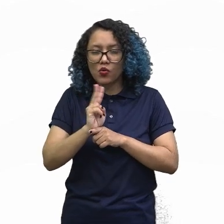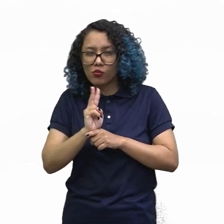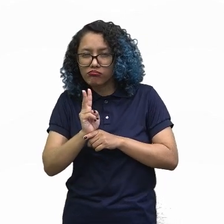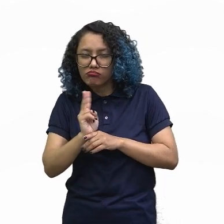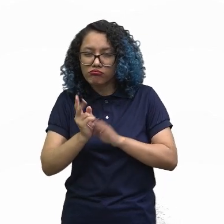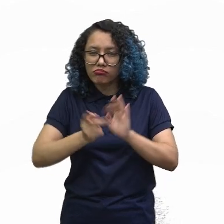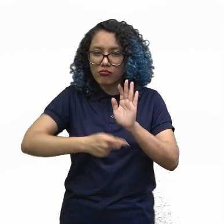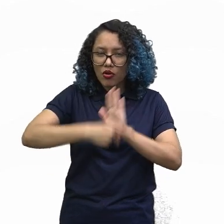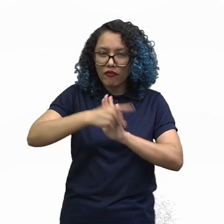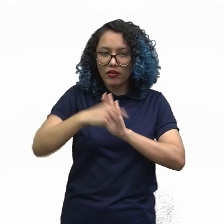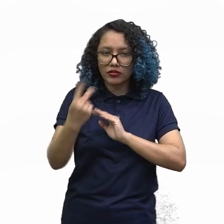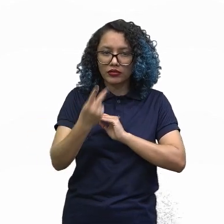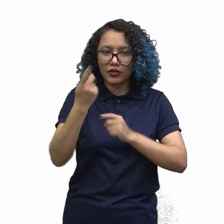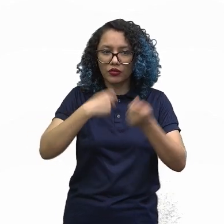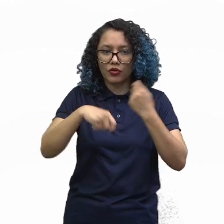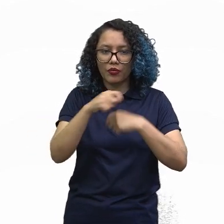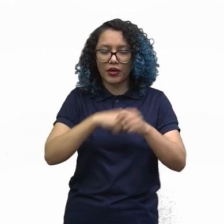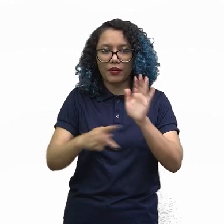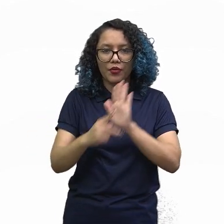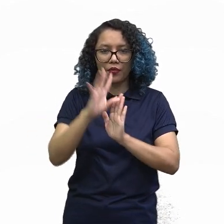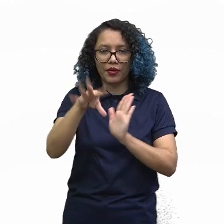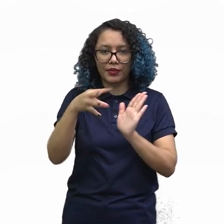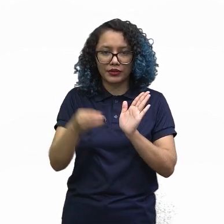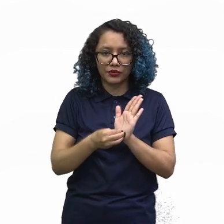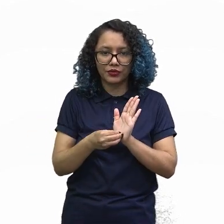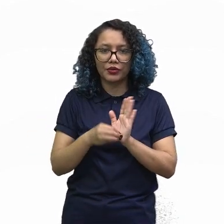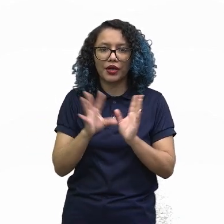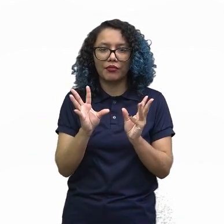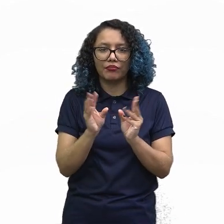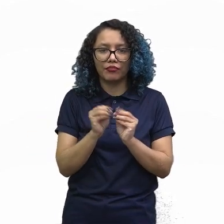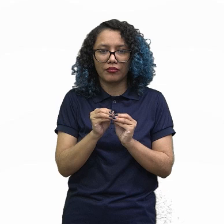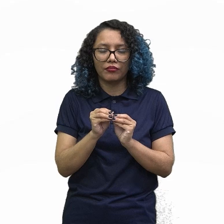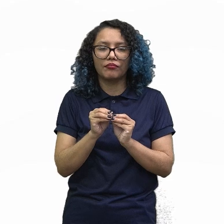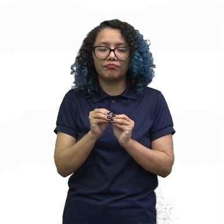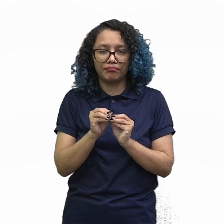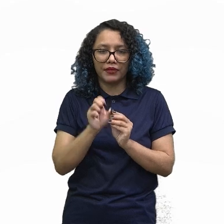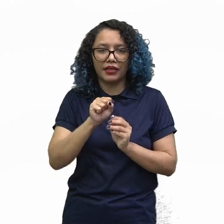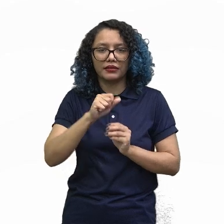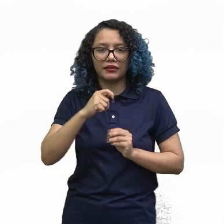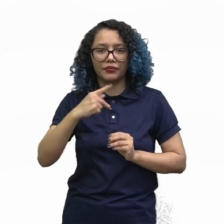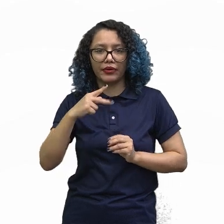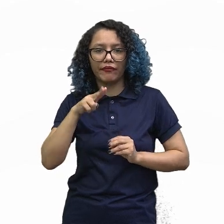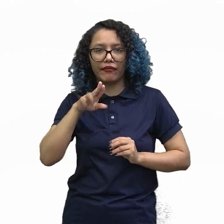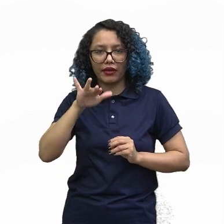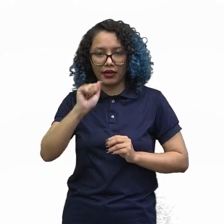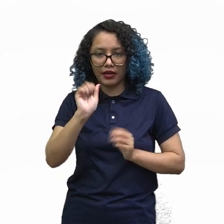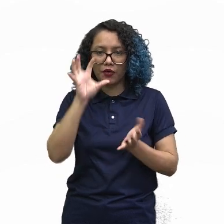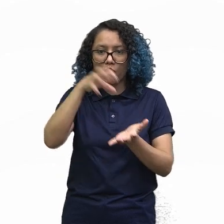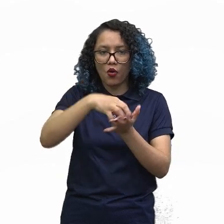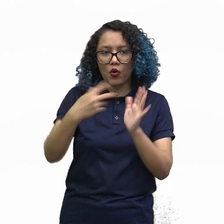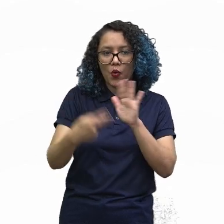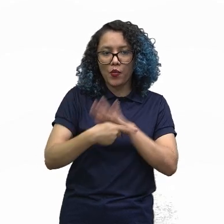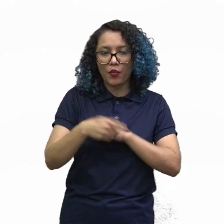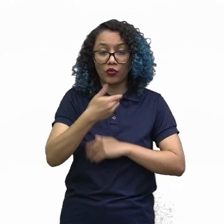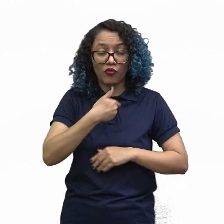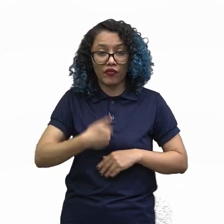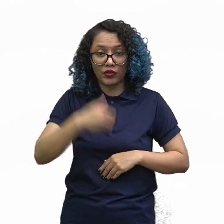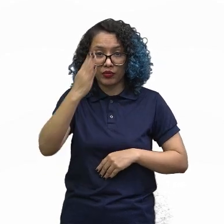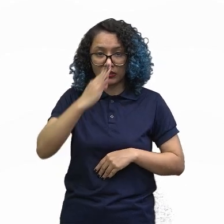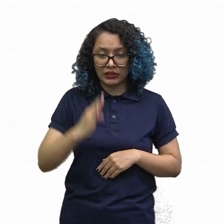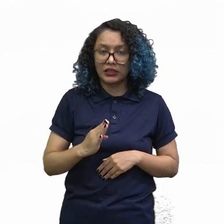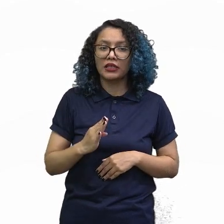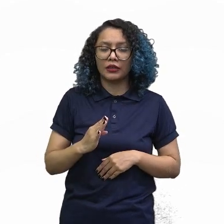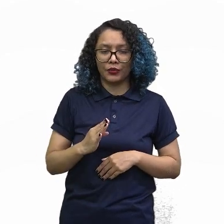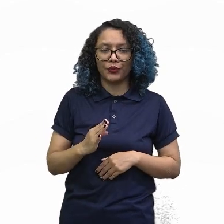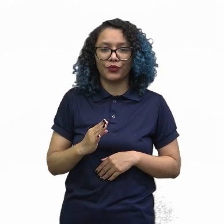Plano de Valorização Econômica da Amazônia. Ele foi um órgão criado pelo governo brasileiro, né, até